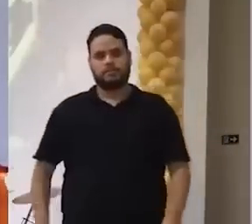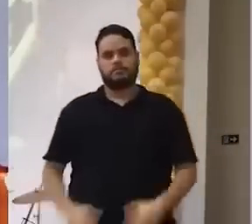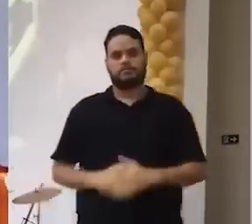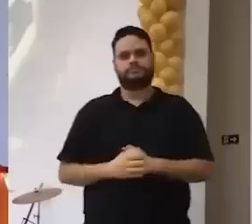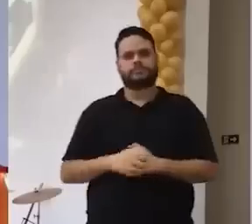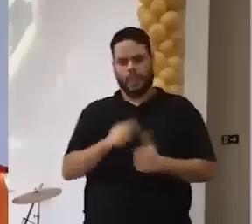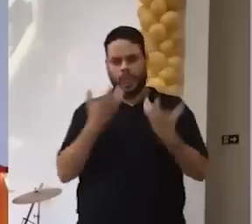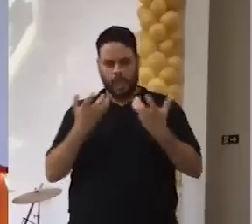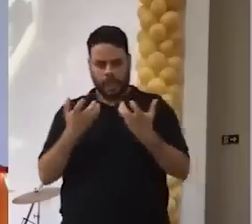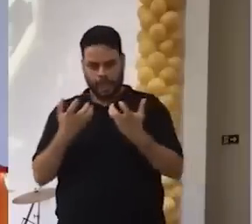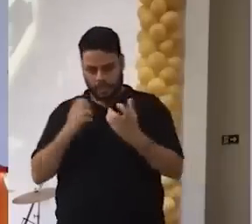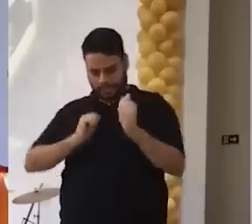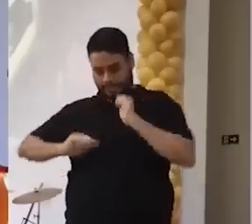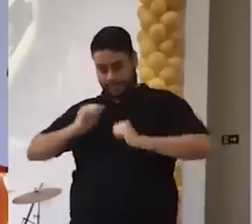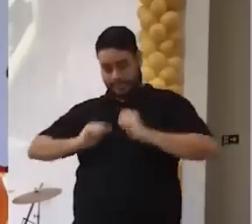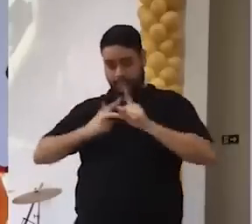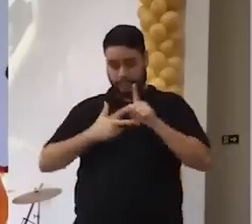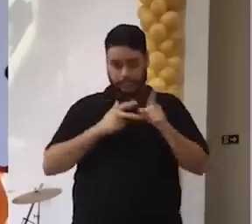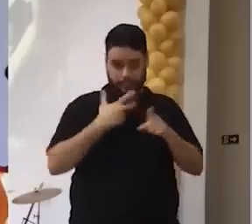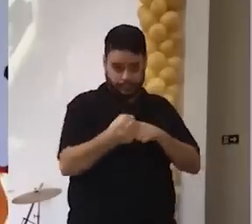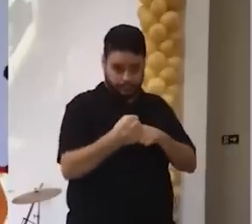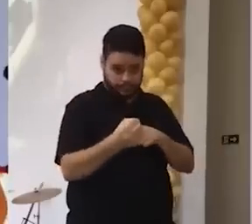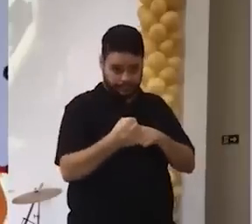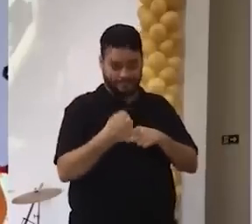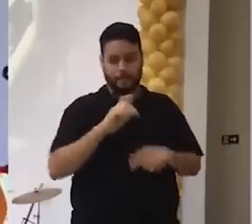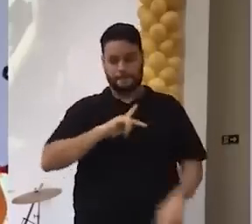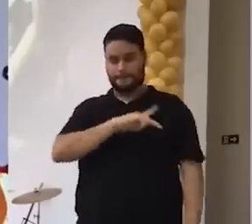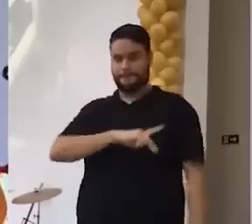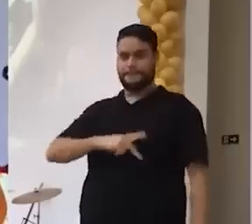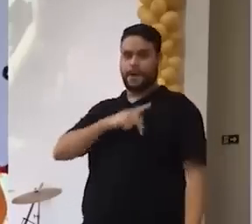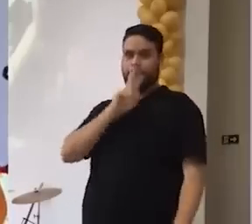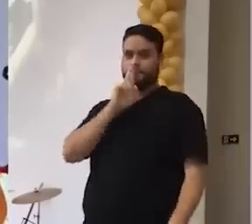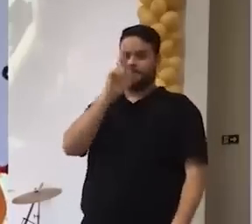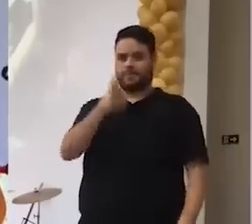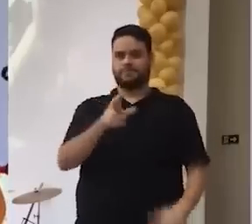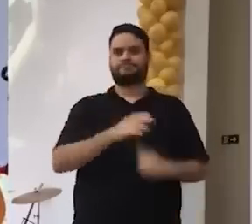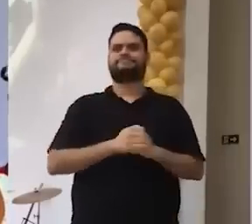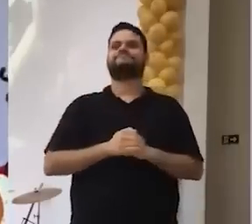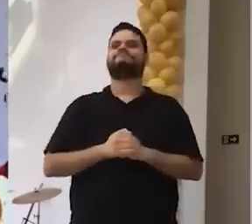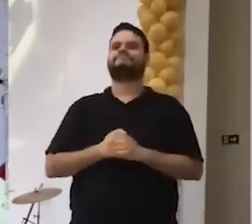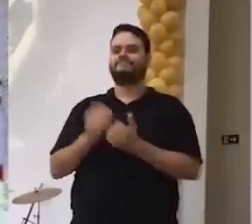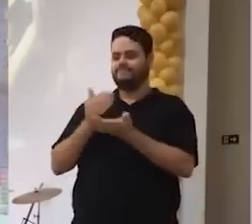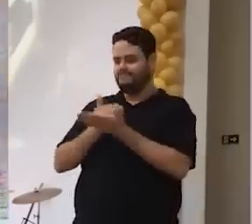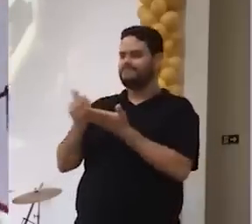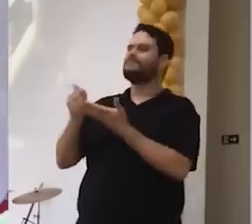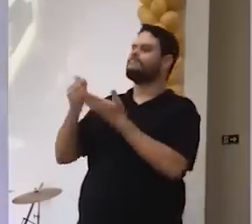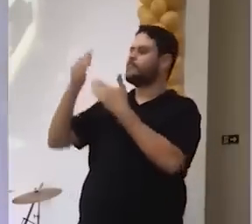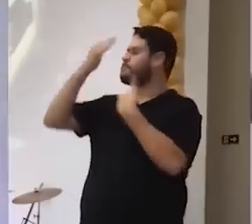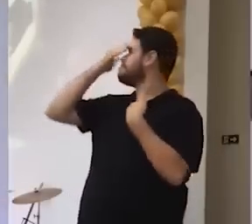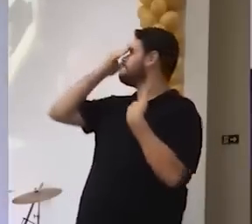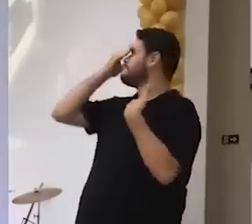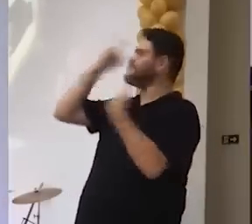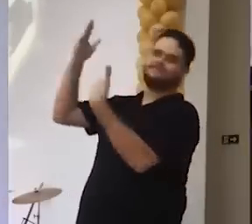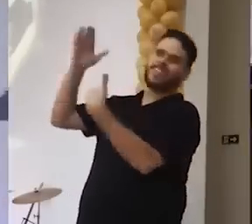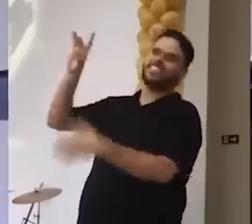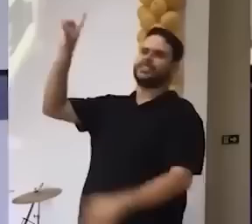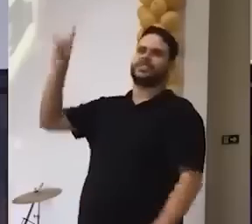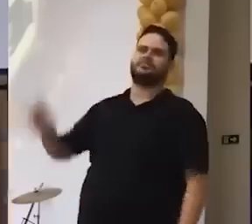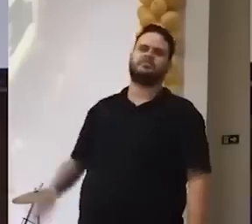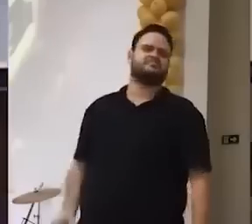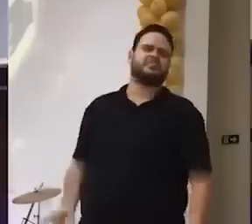Você quer vencer a ansiedade? Paulo responde assim: então comece a dar graças a Deus. Comece a dar graças a